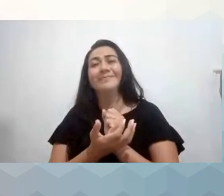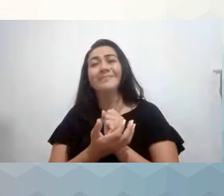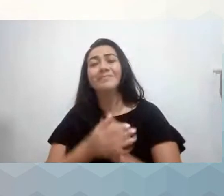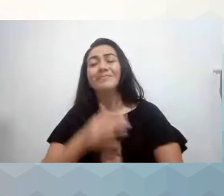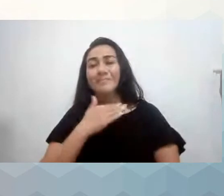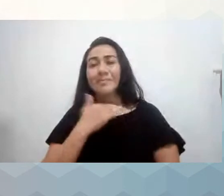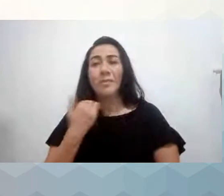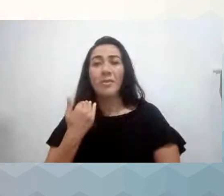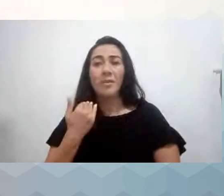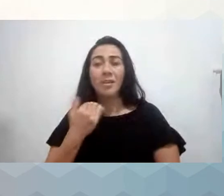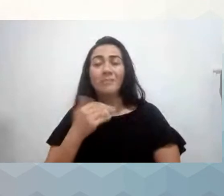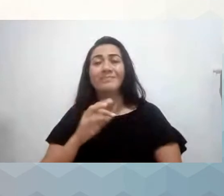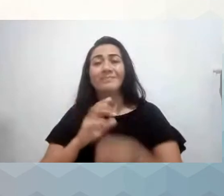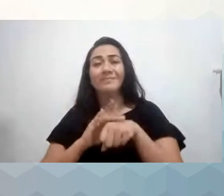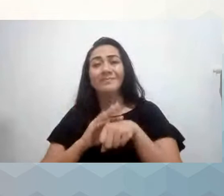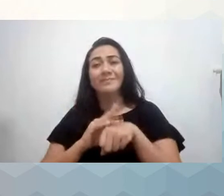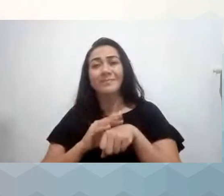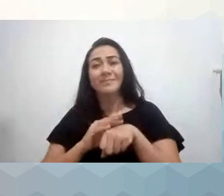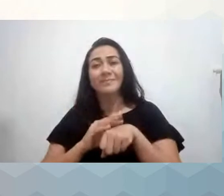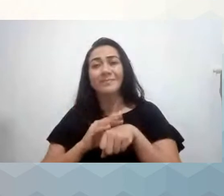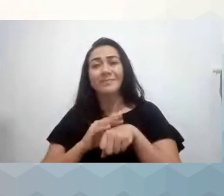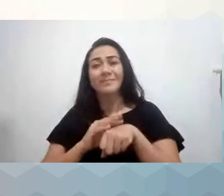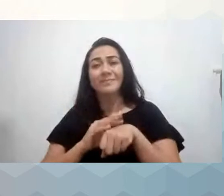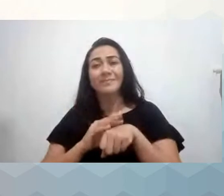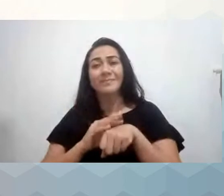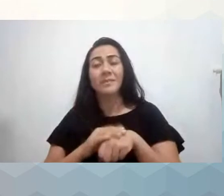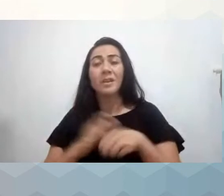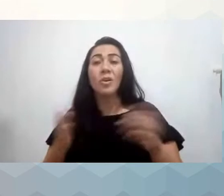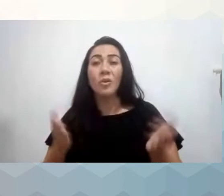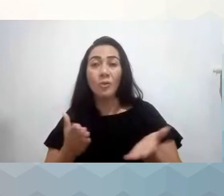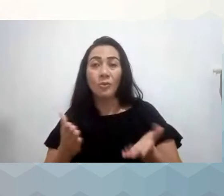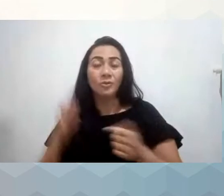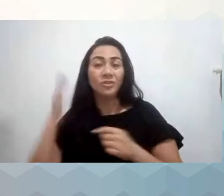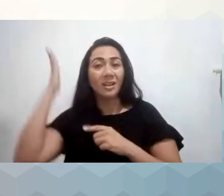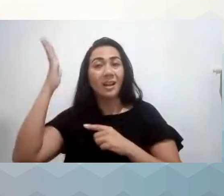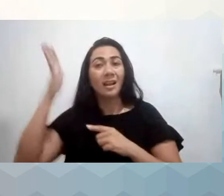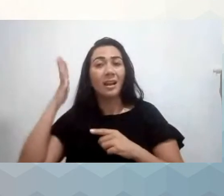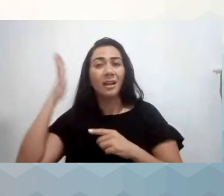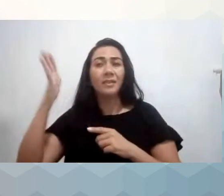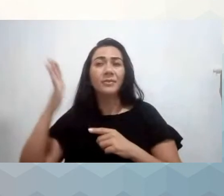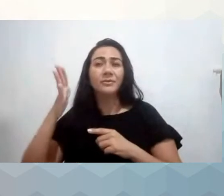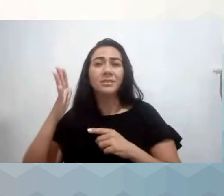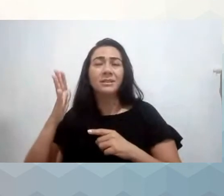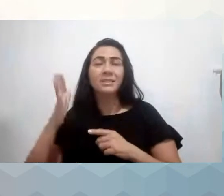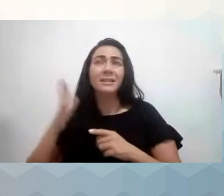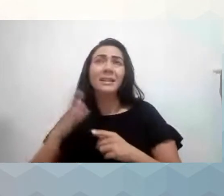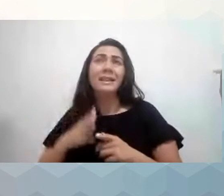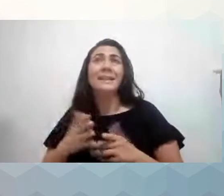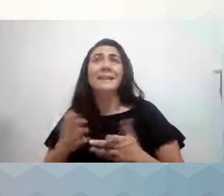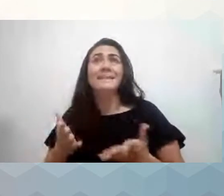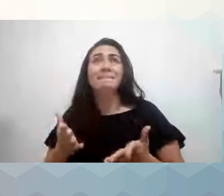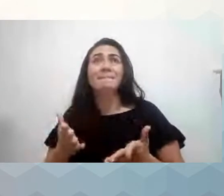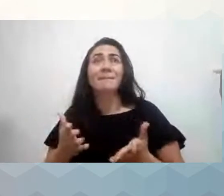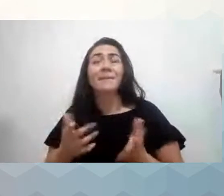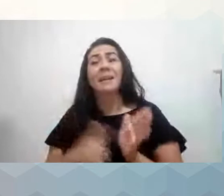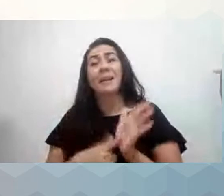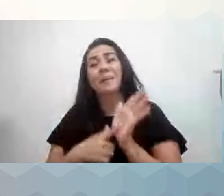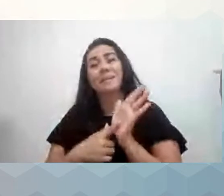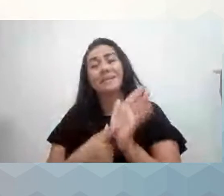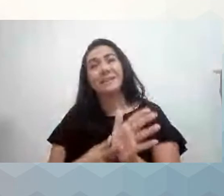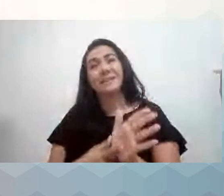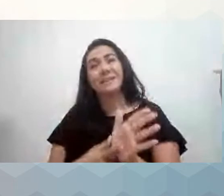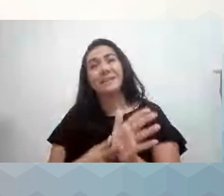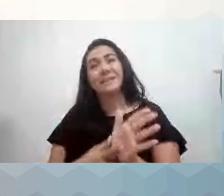Nacional Andes, que eu faço parte como professora daqui da universidade, assim como nós, quando a gente vai